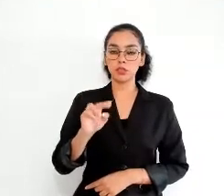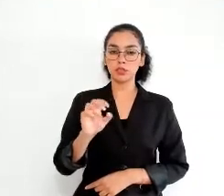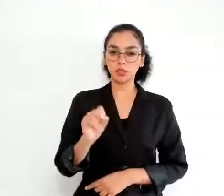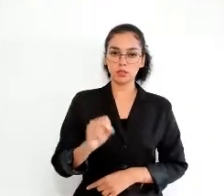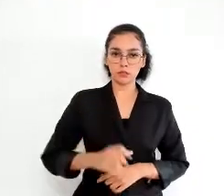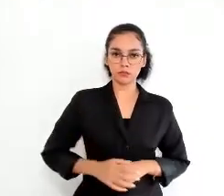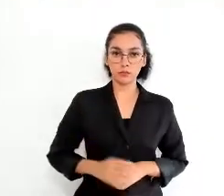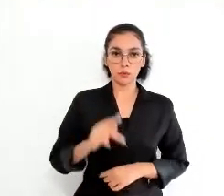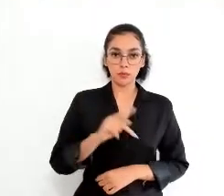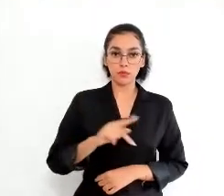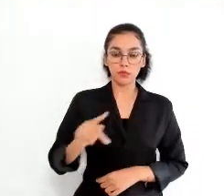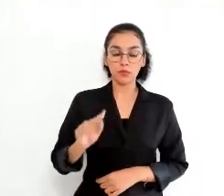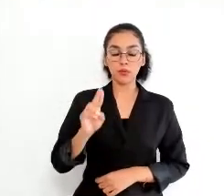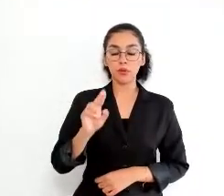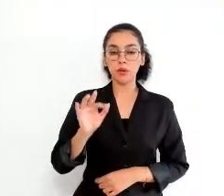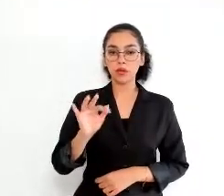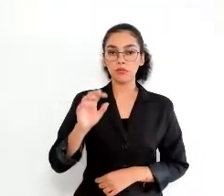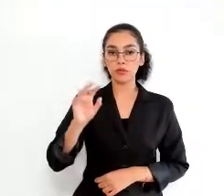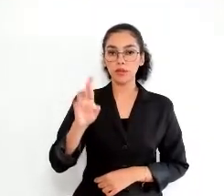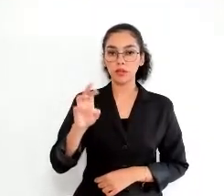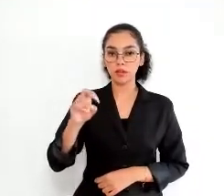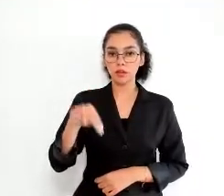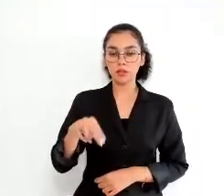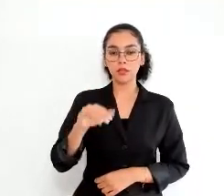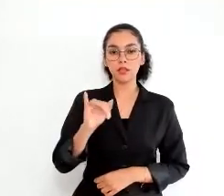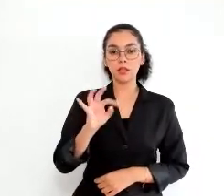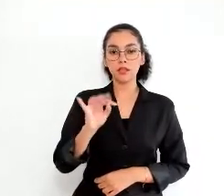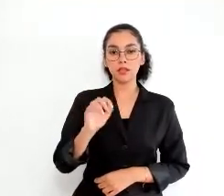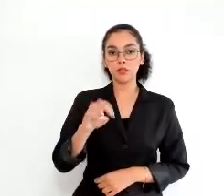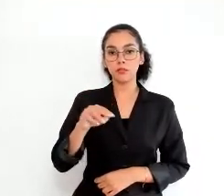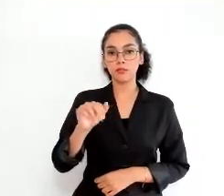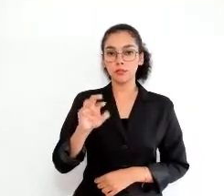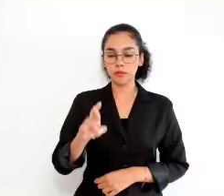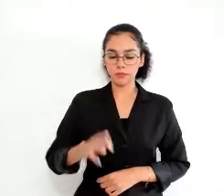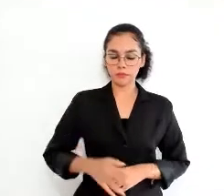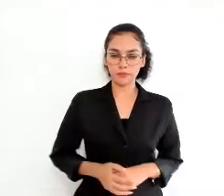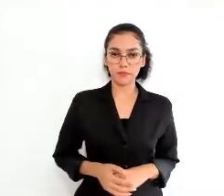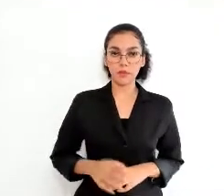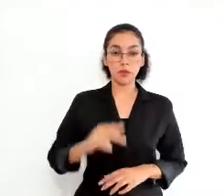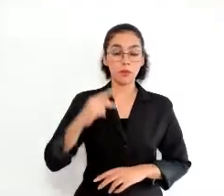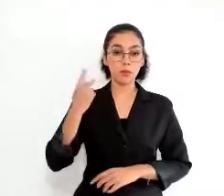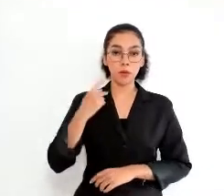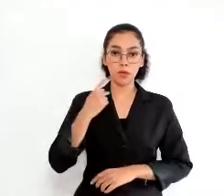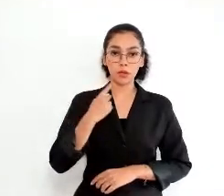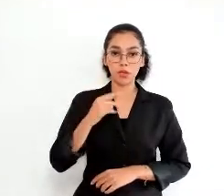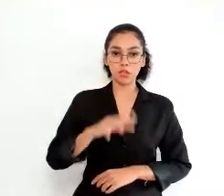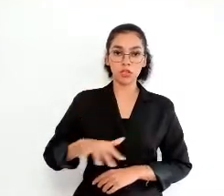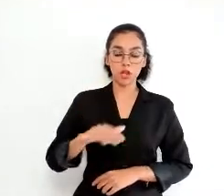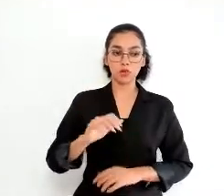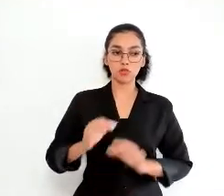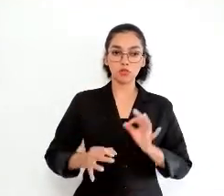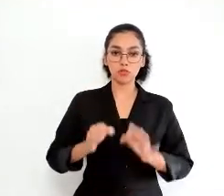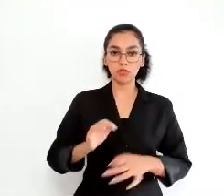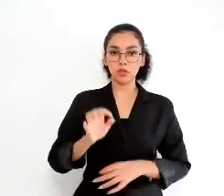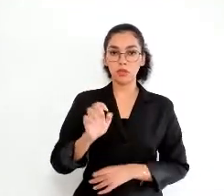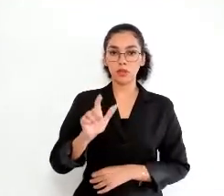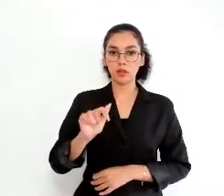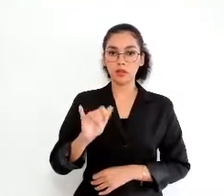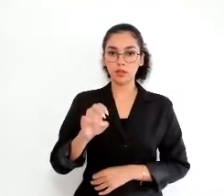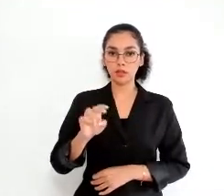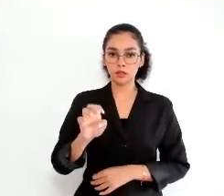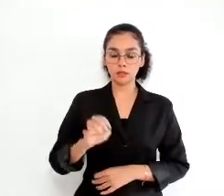UFRN, Itamar de Souza, Procuradora-Geral de Justiça, Elaine Cardoso, Brigadeiro do